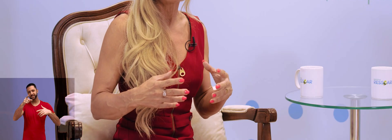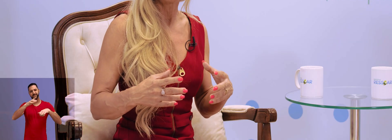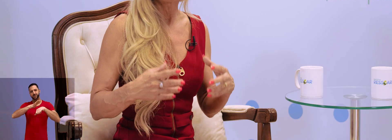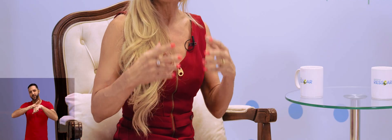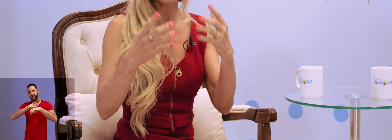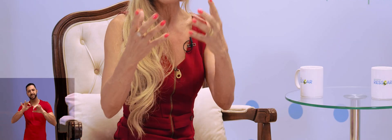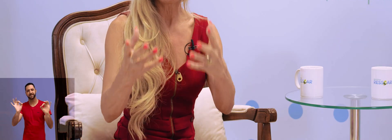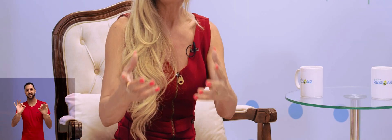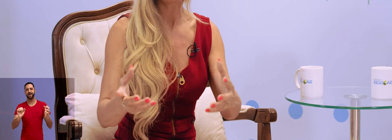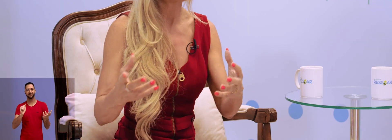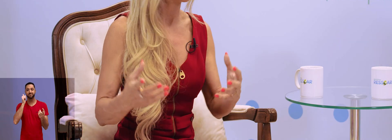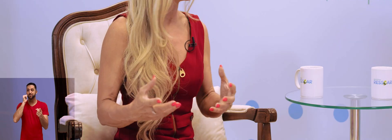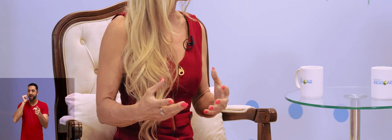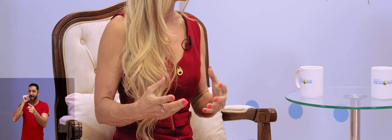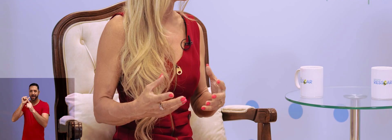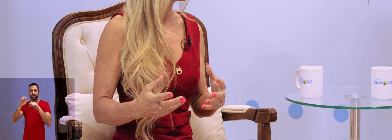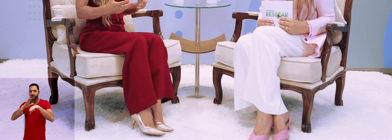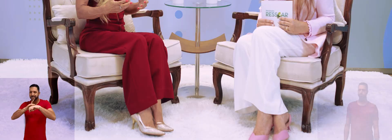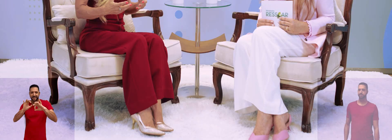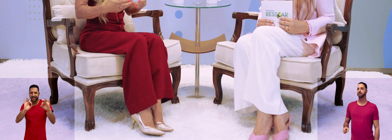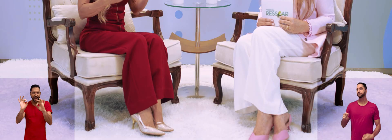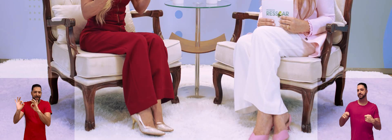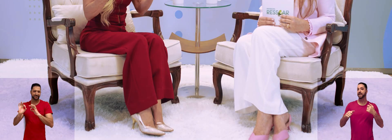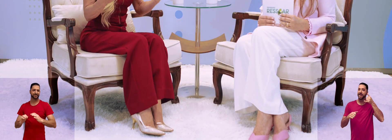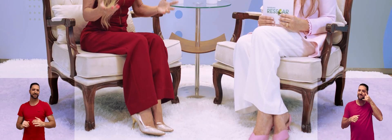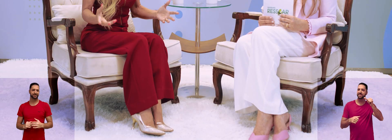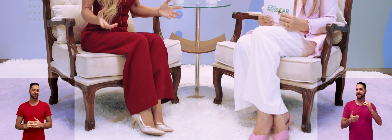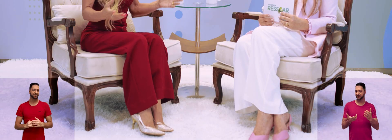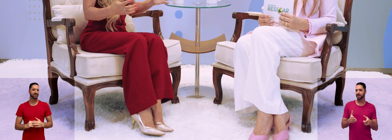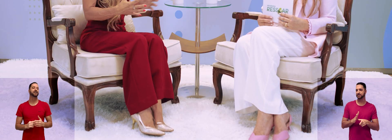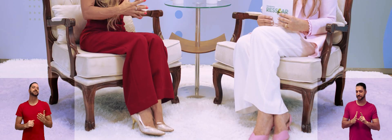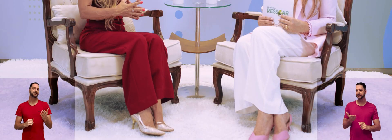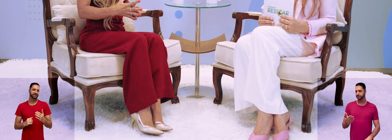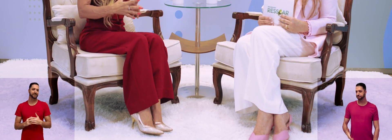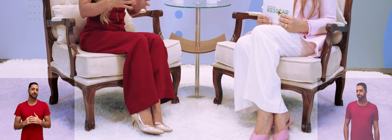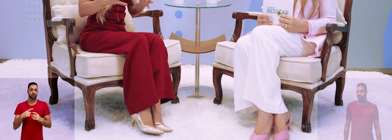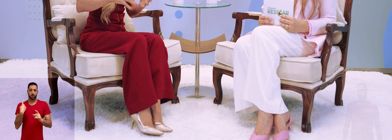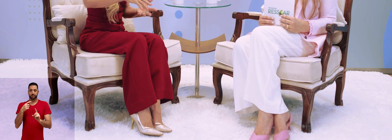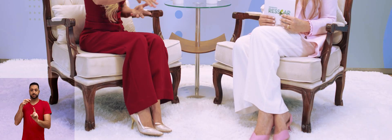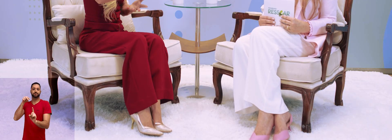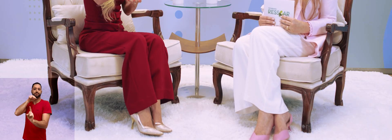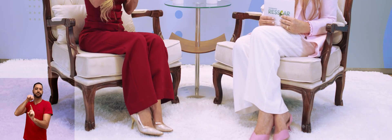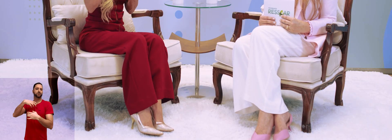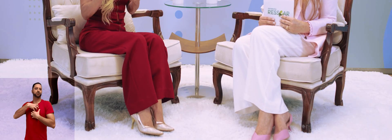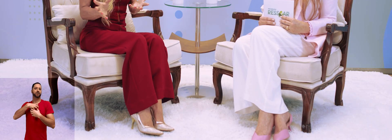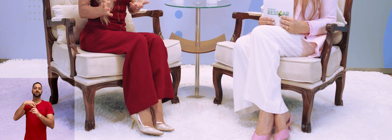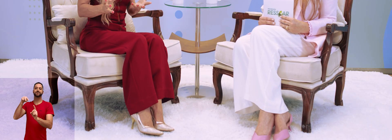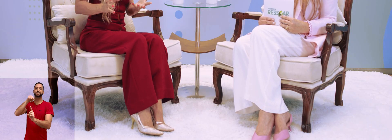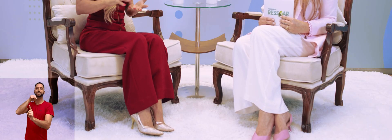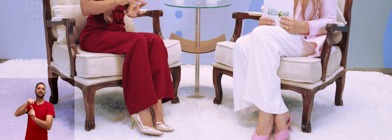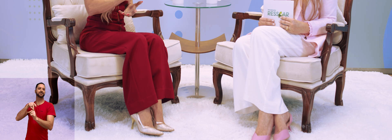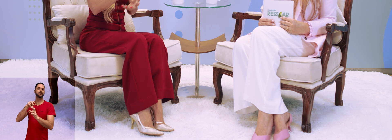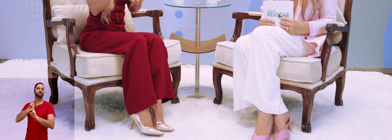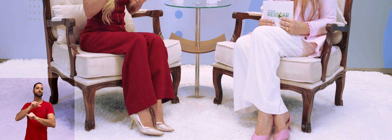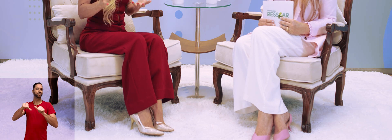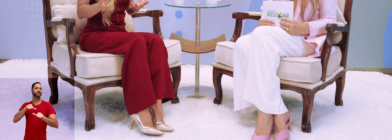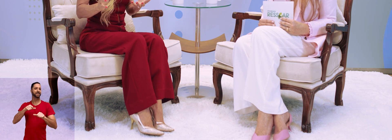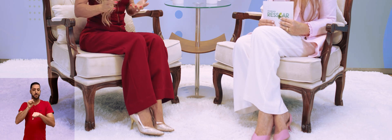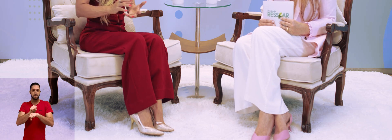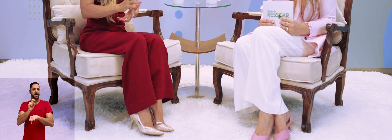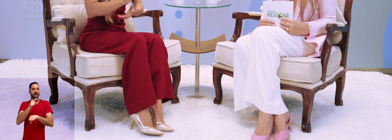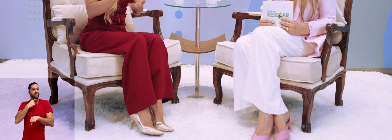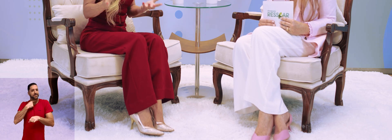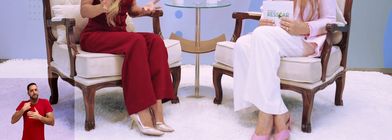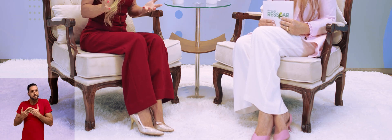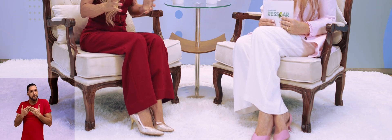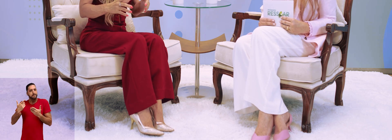que você não tenha doenças. Que nem uma mulher tenha doença. Então, o nosso olhar muda. E quando o nosso olhar muda,